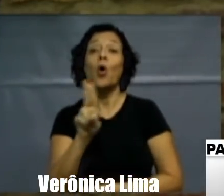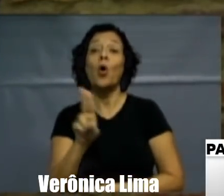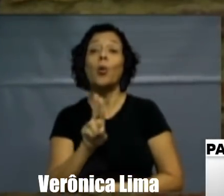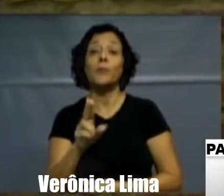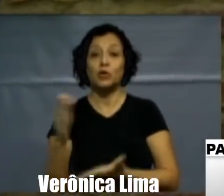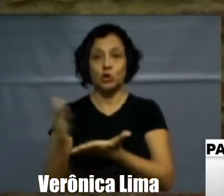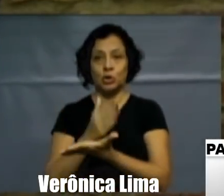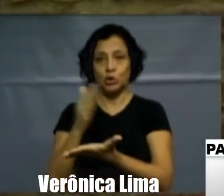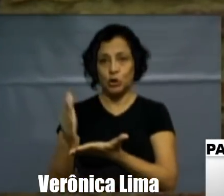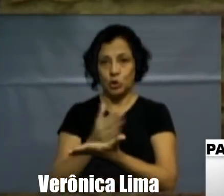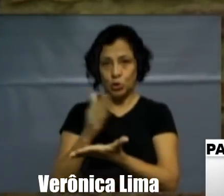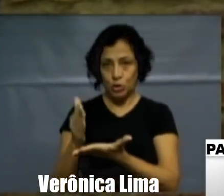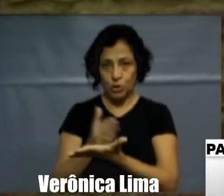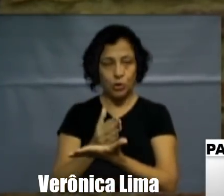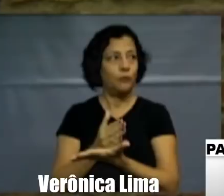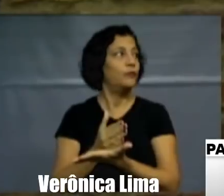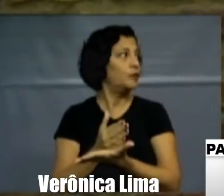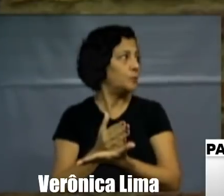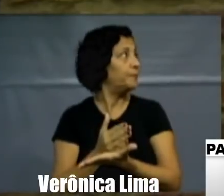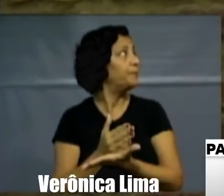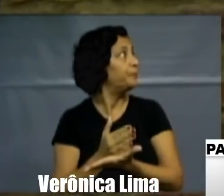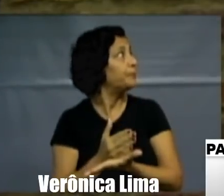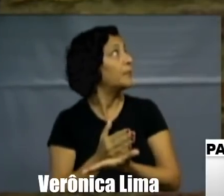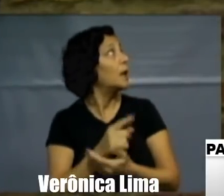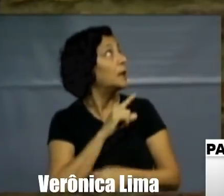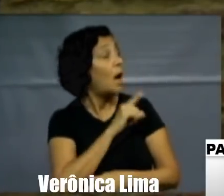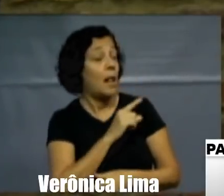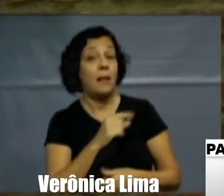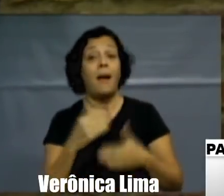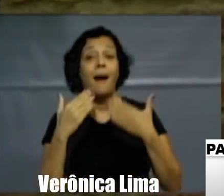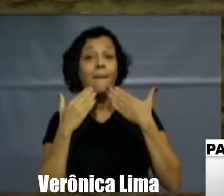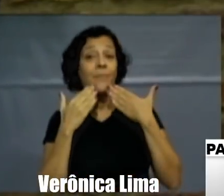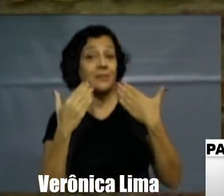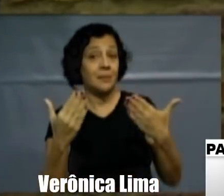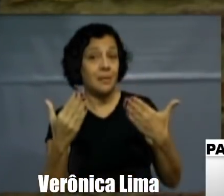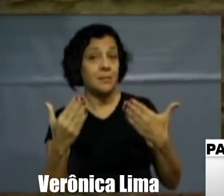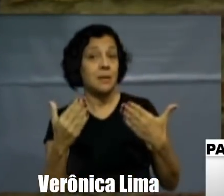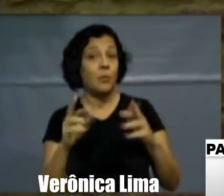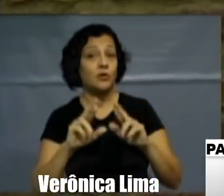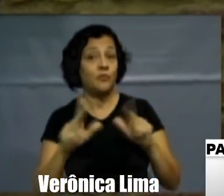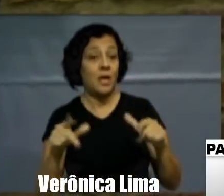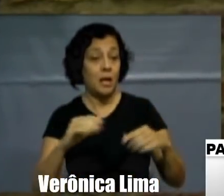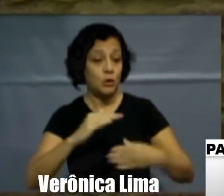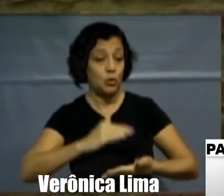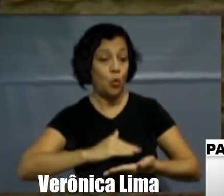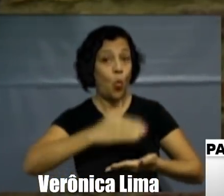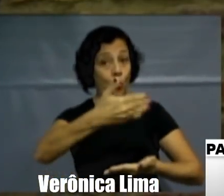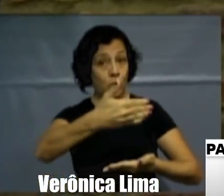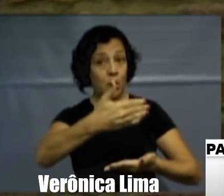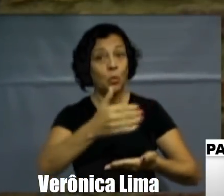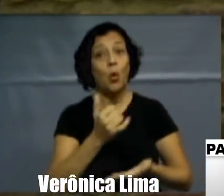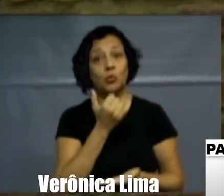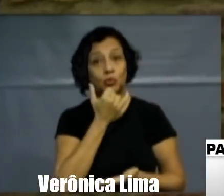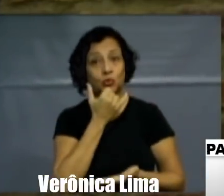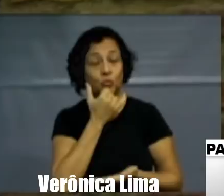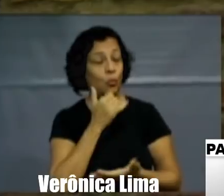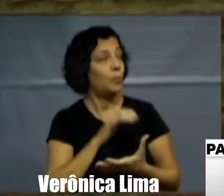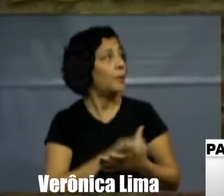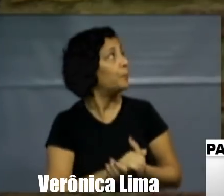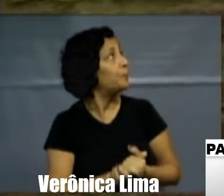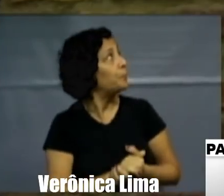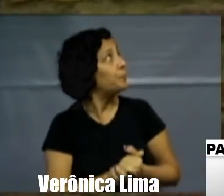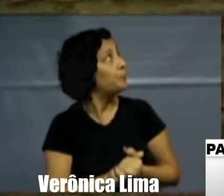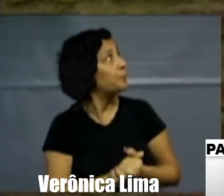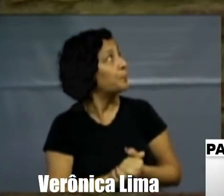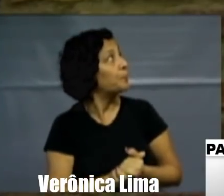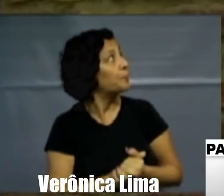inclinar para trás, porque a apresentação é um pouco diferente do que eu estou enxergando aqui, tá? Então, deixa eu abrir tudo e a gente vai falar